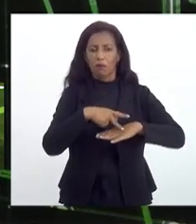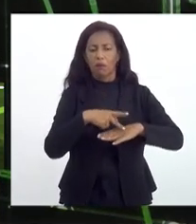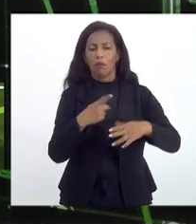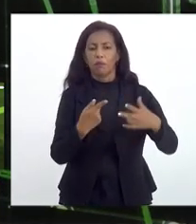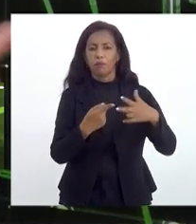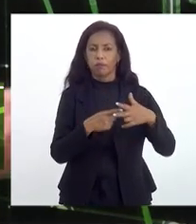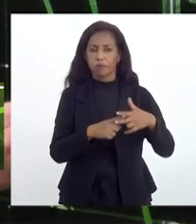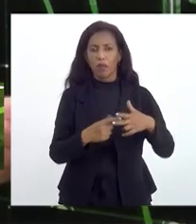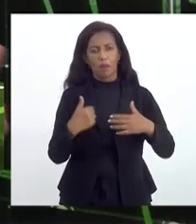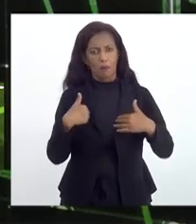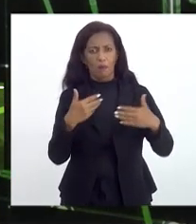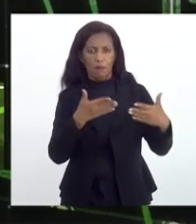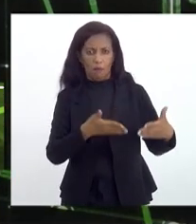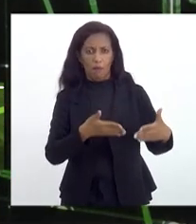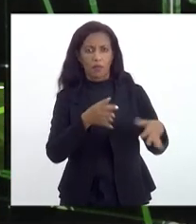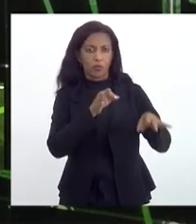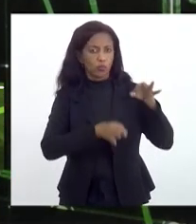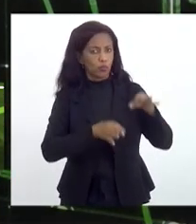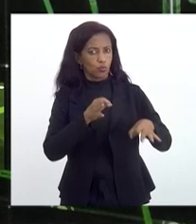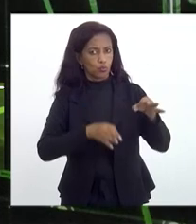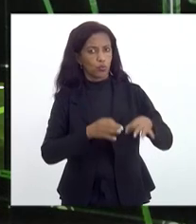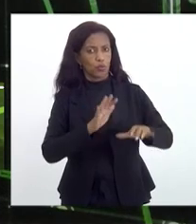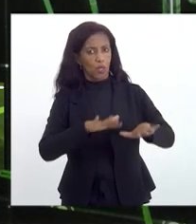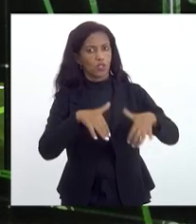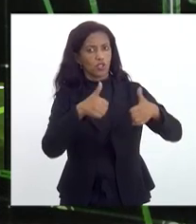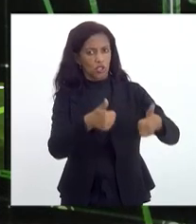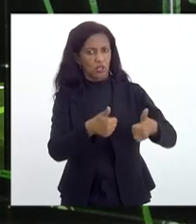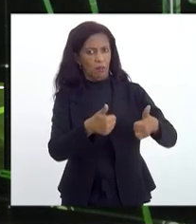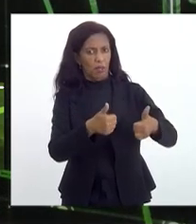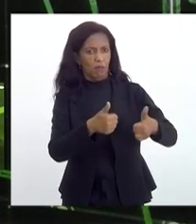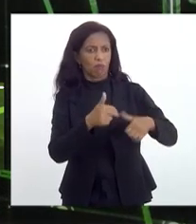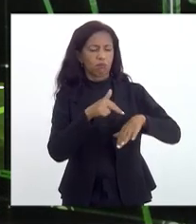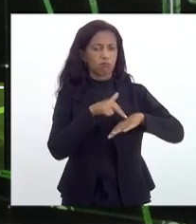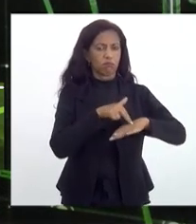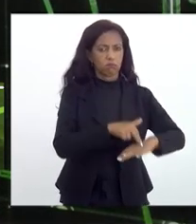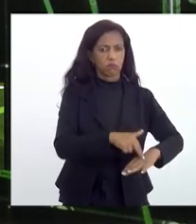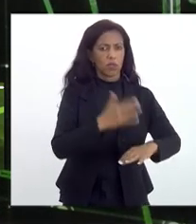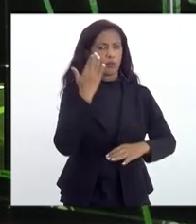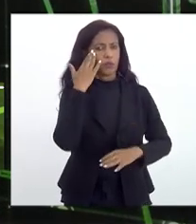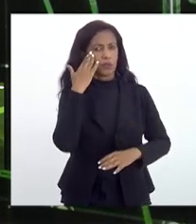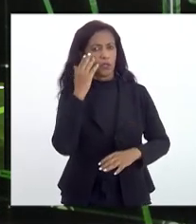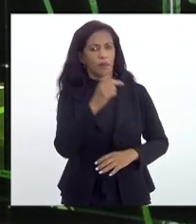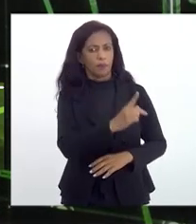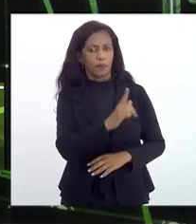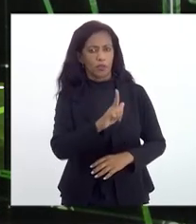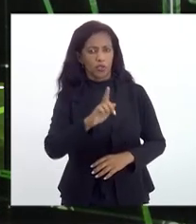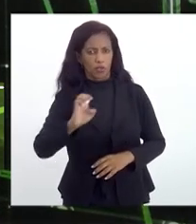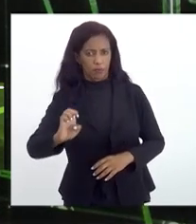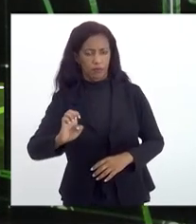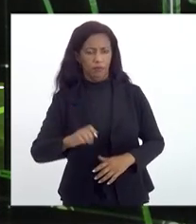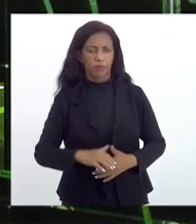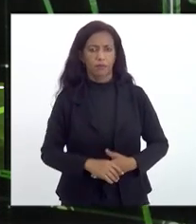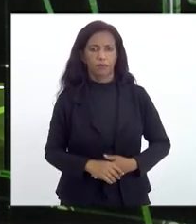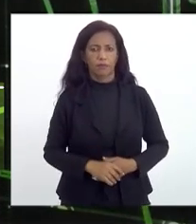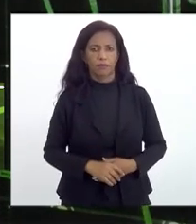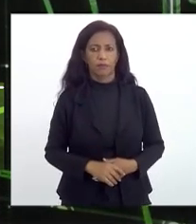mas esse é o, do ponto de vista jurídico, a gente está bem suportado pelo que entende a Procuradoria-Geral do Estado,